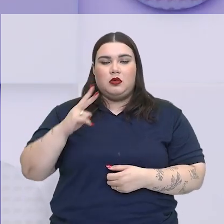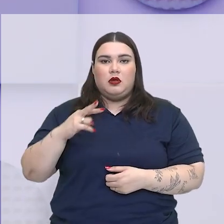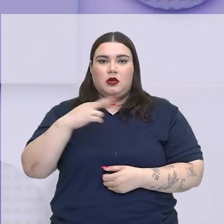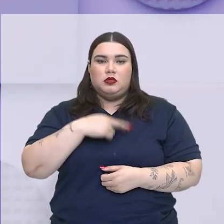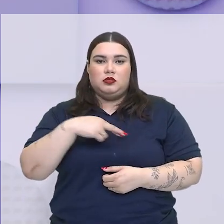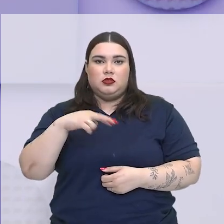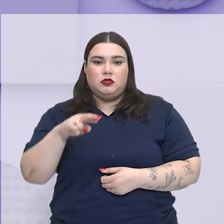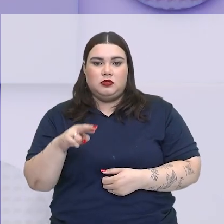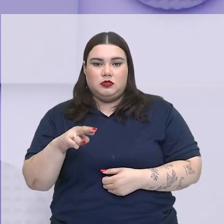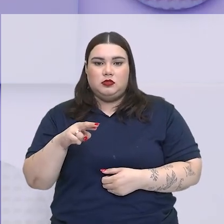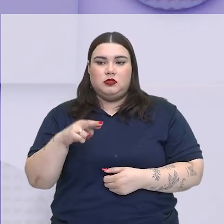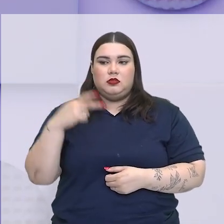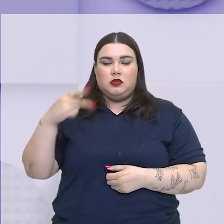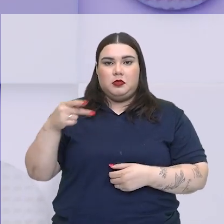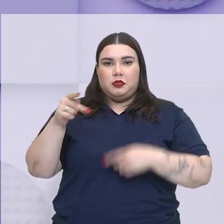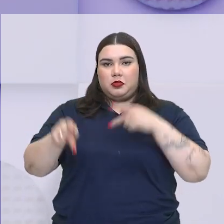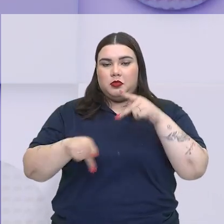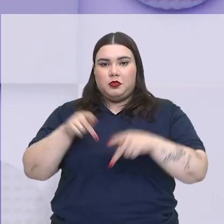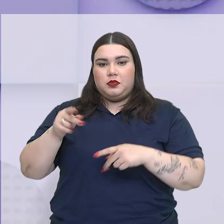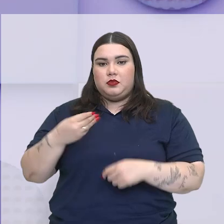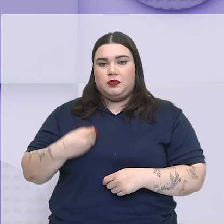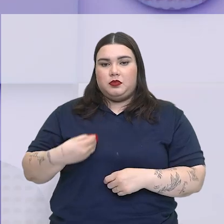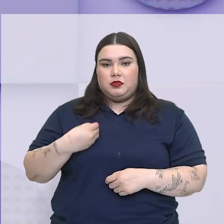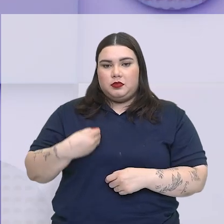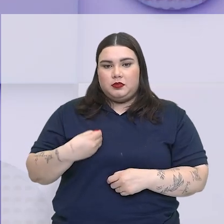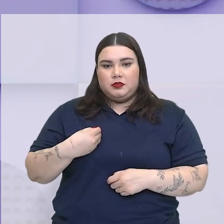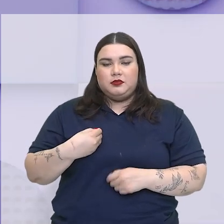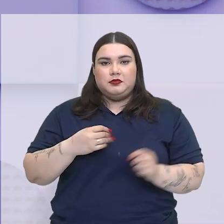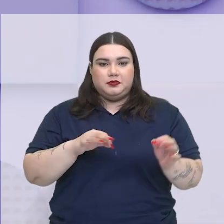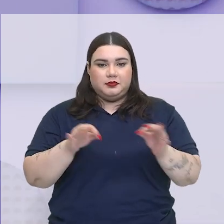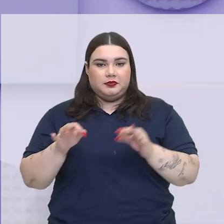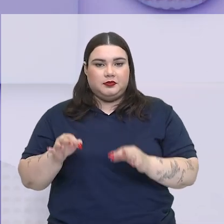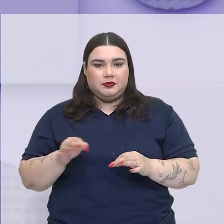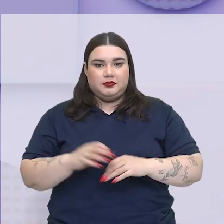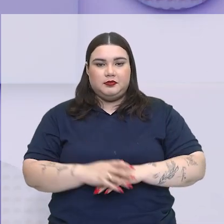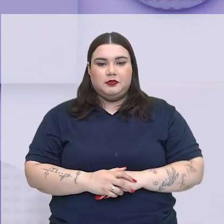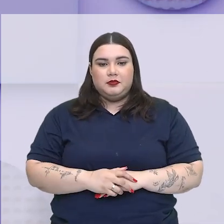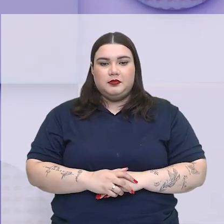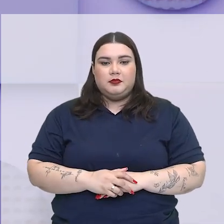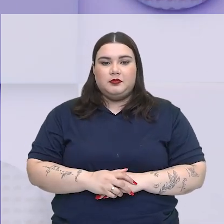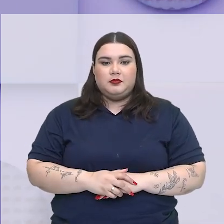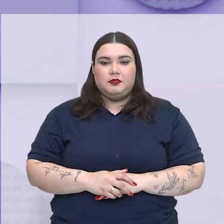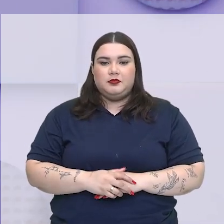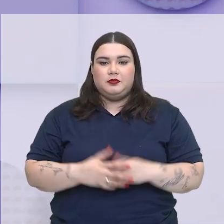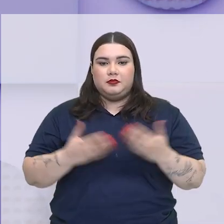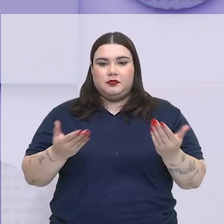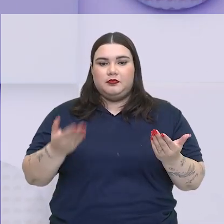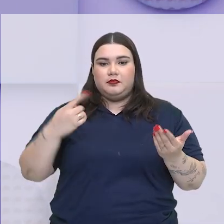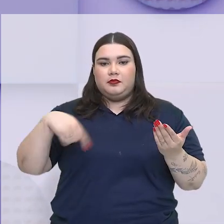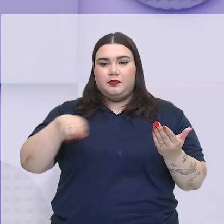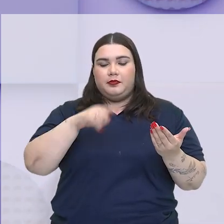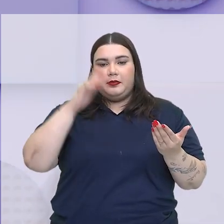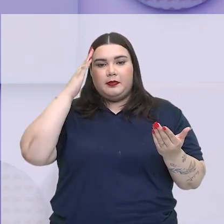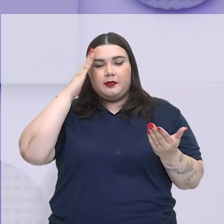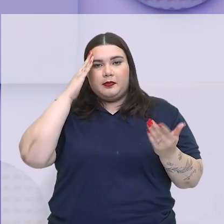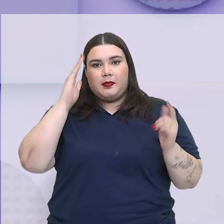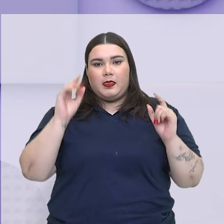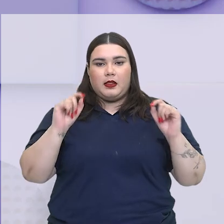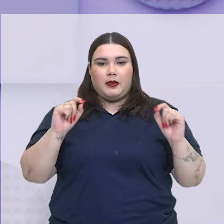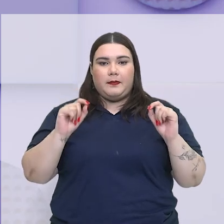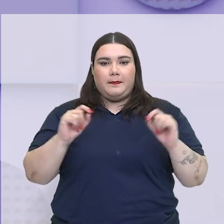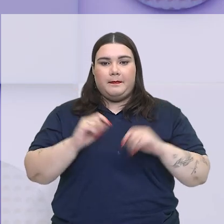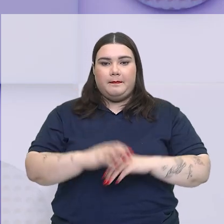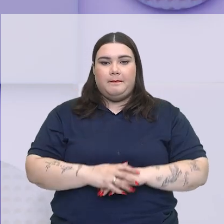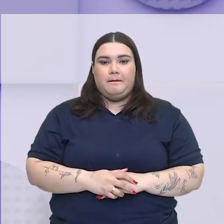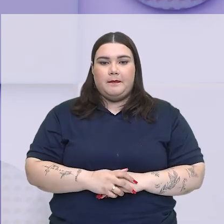que aquele povo tem com o sagrado, com o divino, ok? Só para você ter uma ideia,